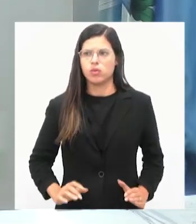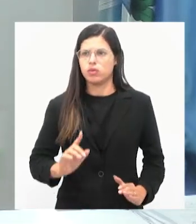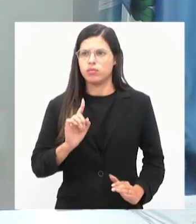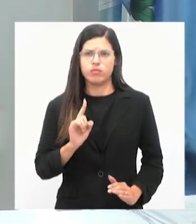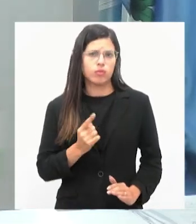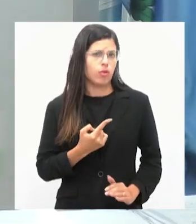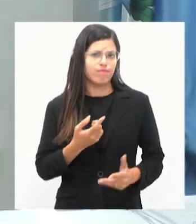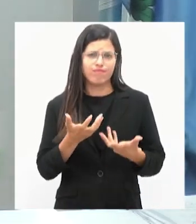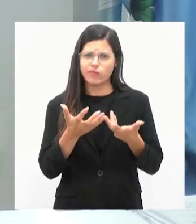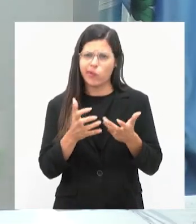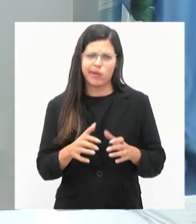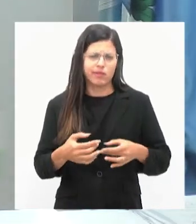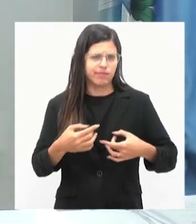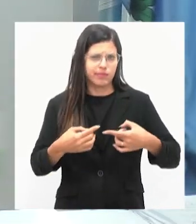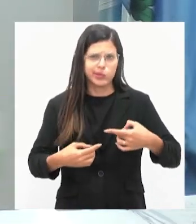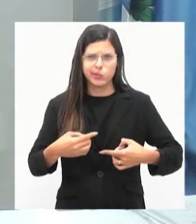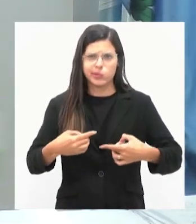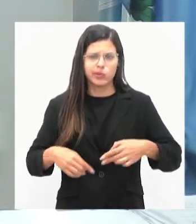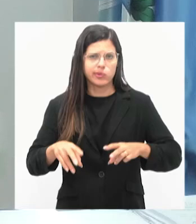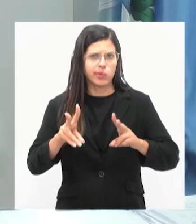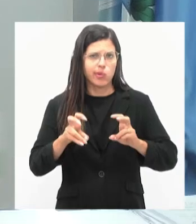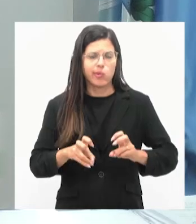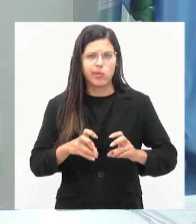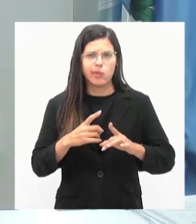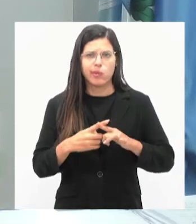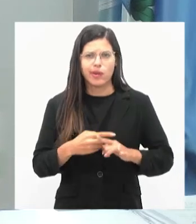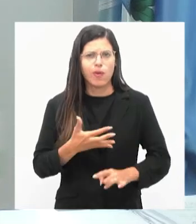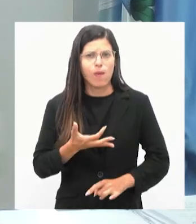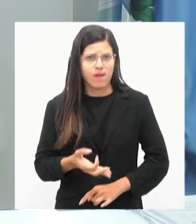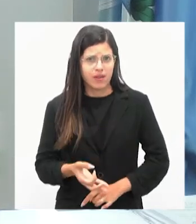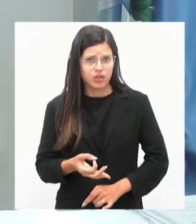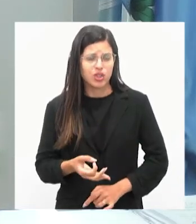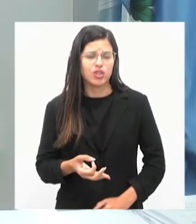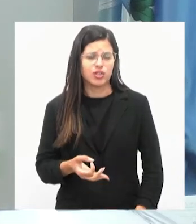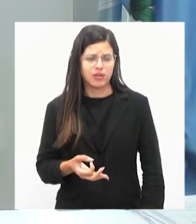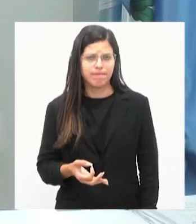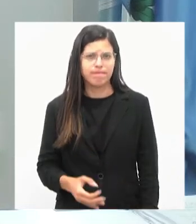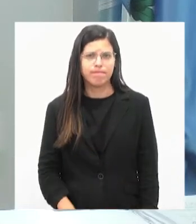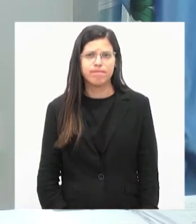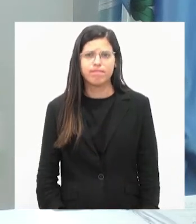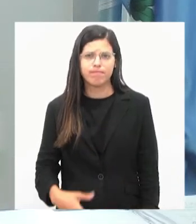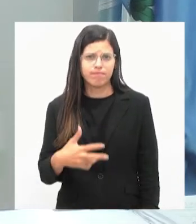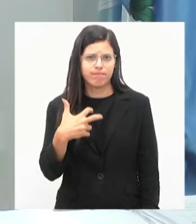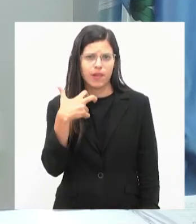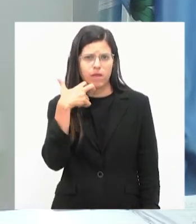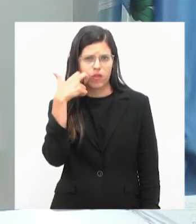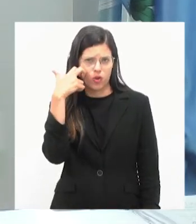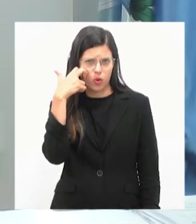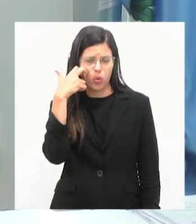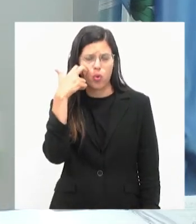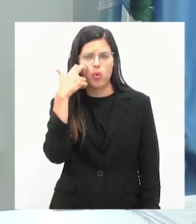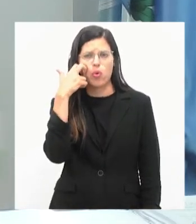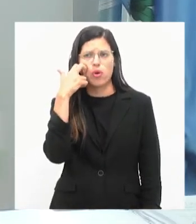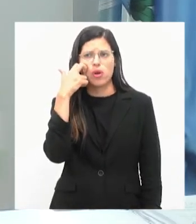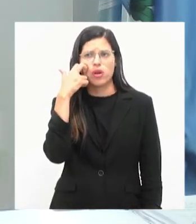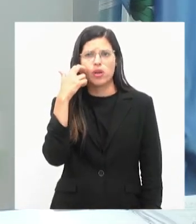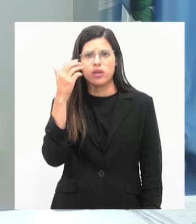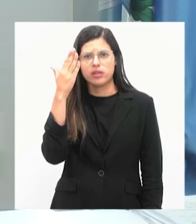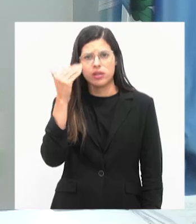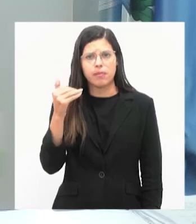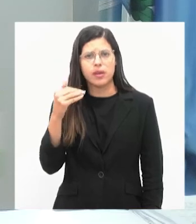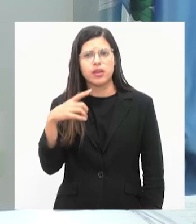discutindo isso, porque é uma covardia sem tamanho, e nos envergonha saber que, às vezes, tem forças do